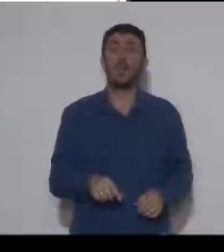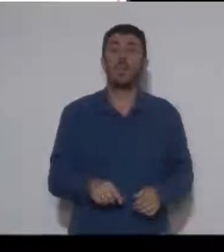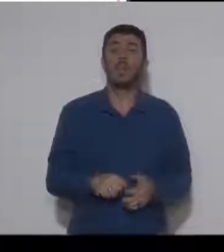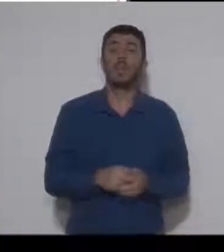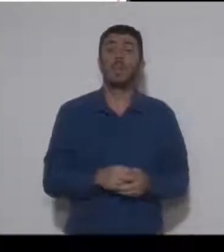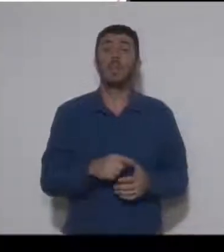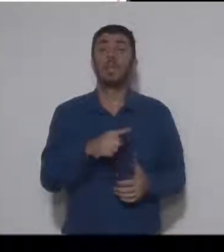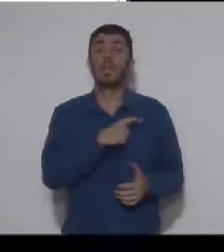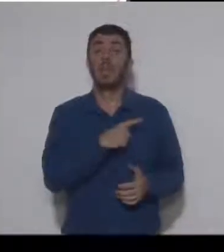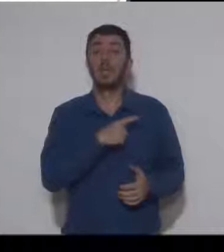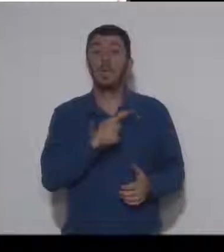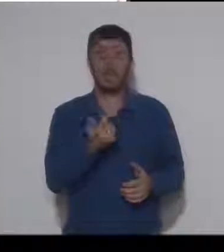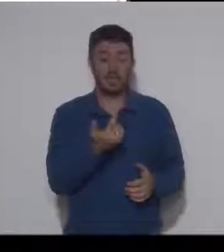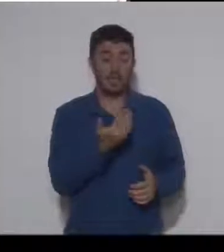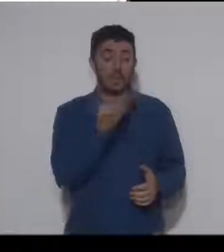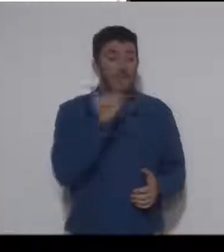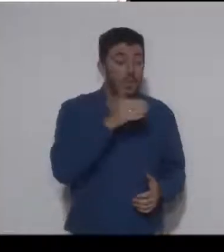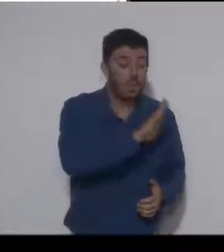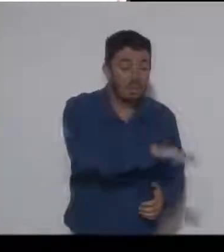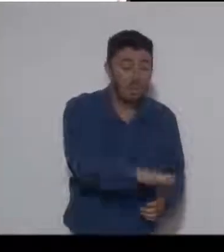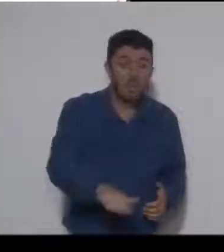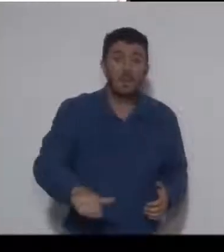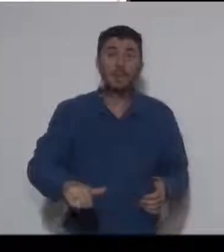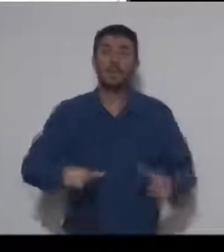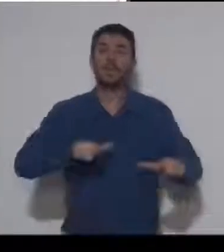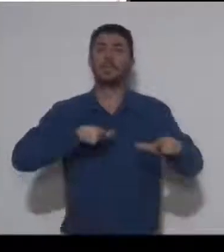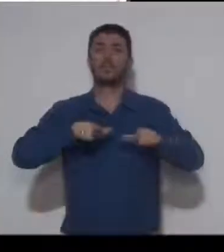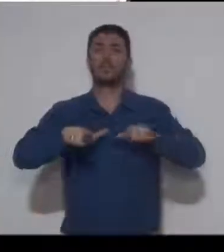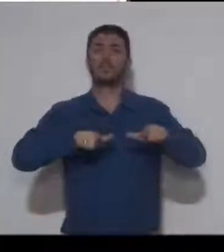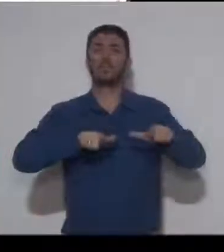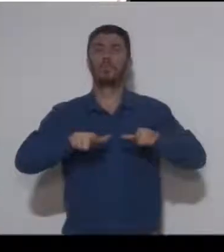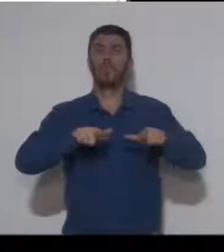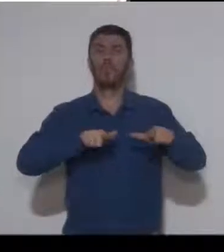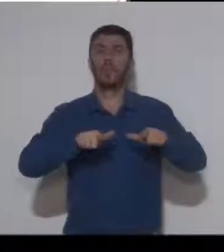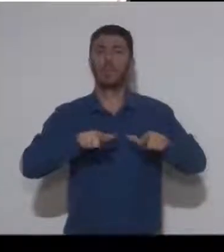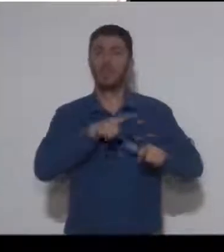sexo masculino. Então a gente começa, não é, quem teve a oportunidade de